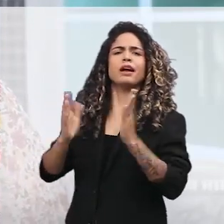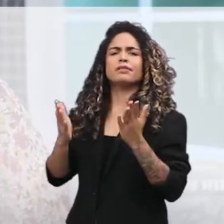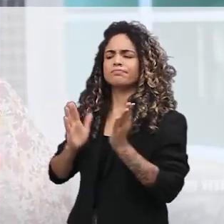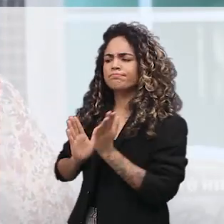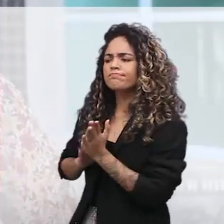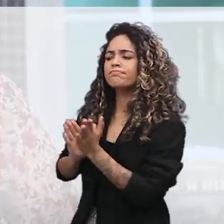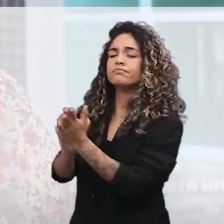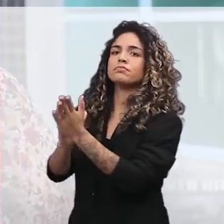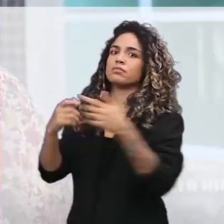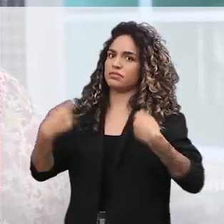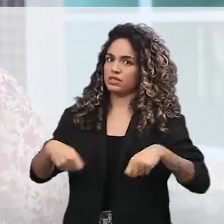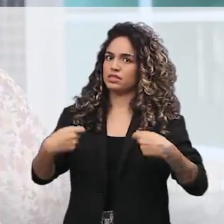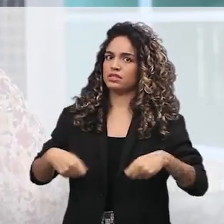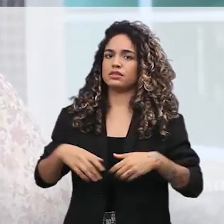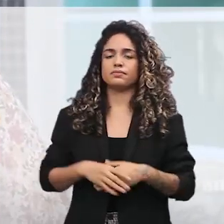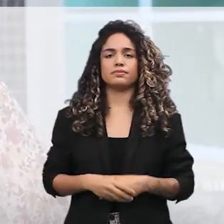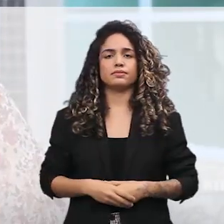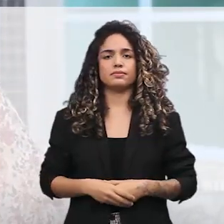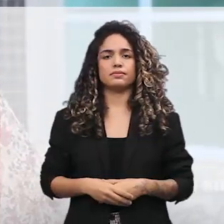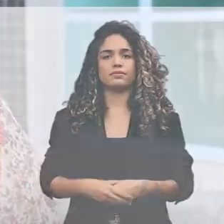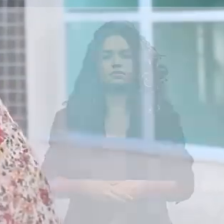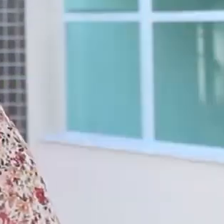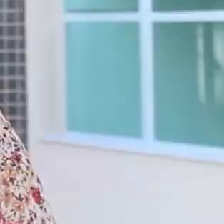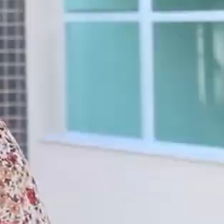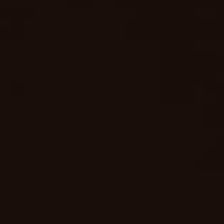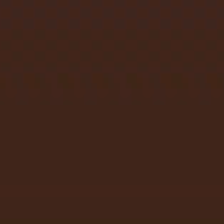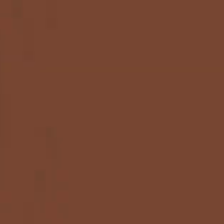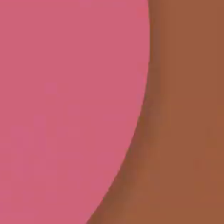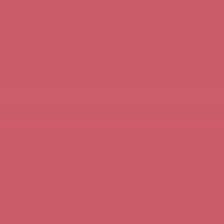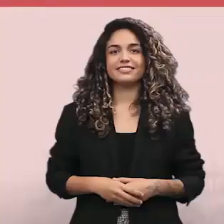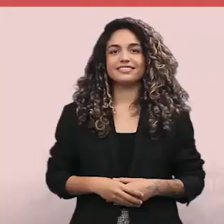contribuições das mulheres. E isso precisa ser reconhecido.